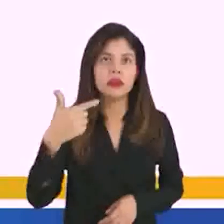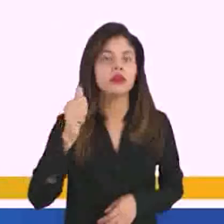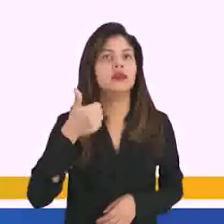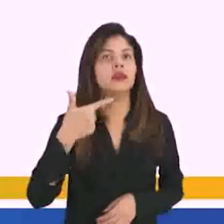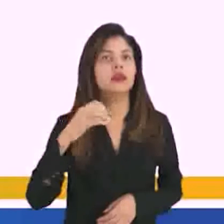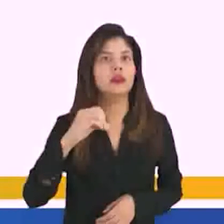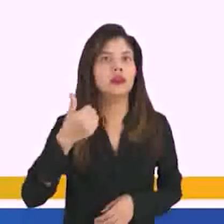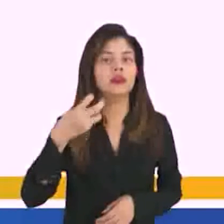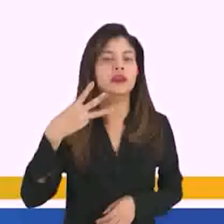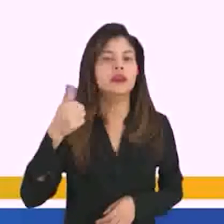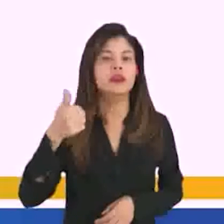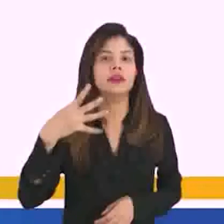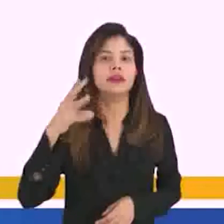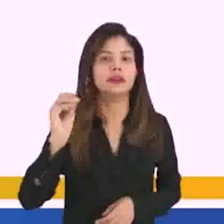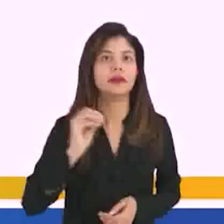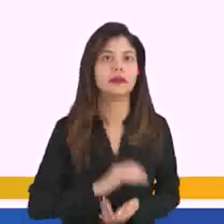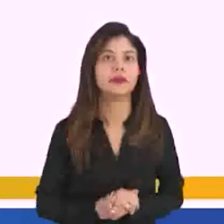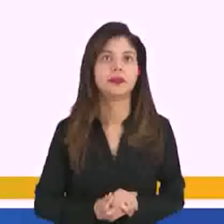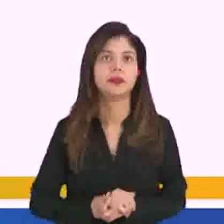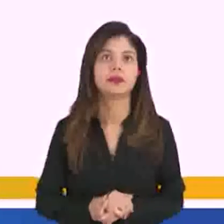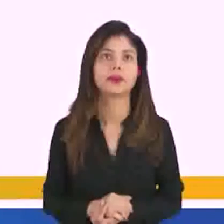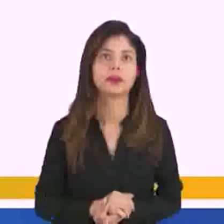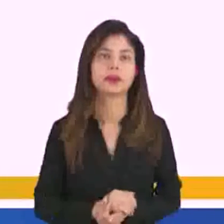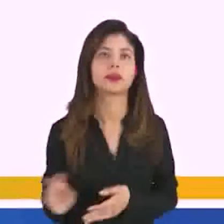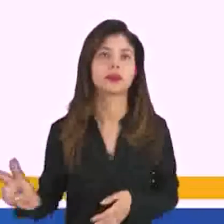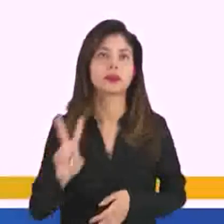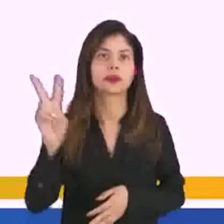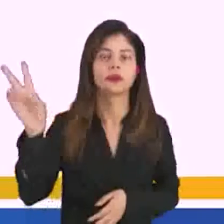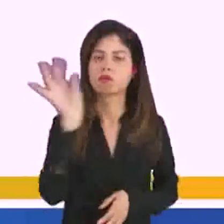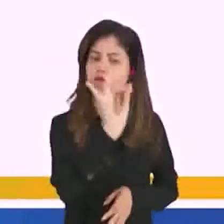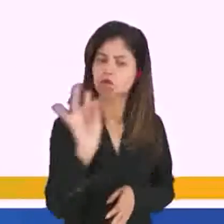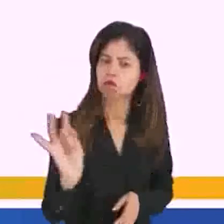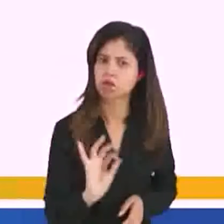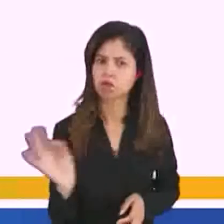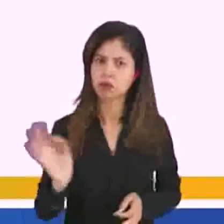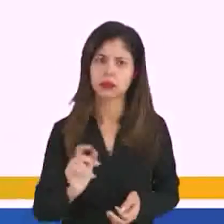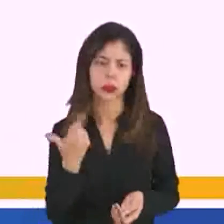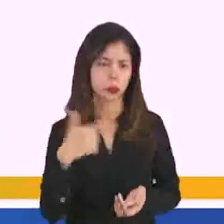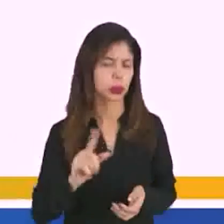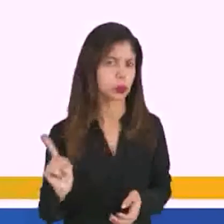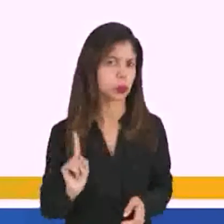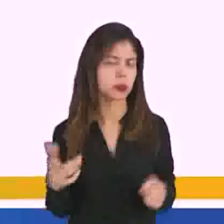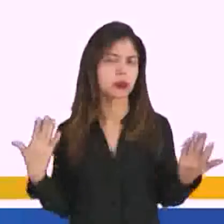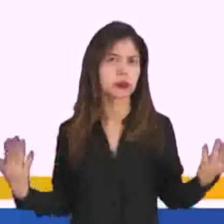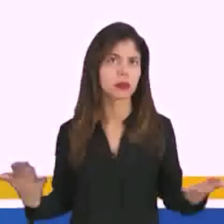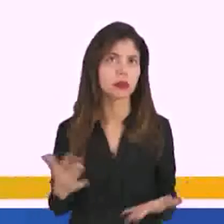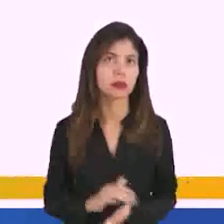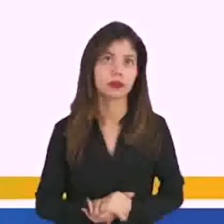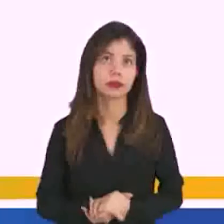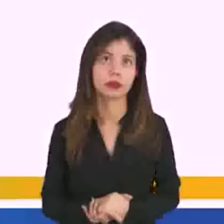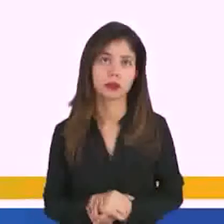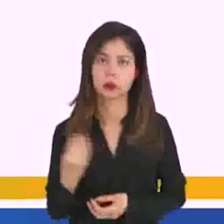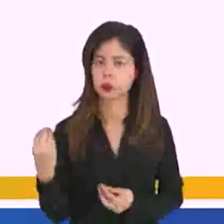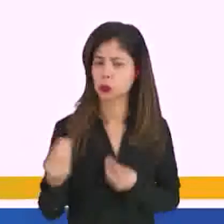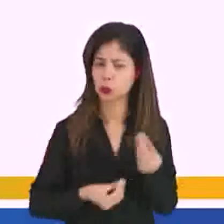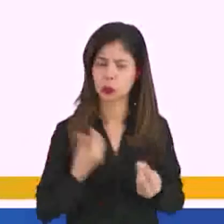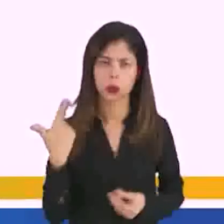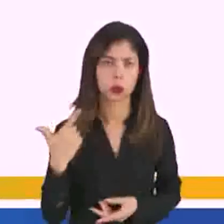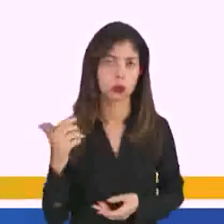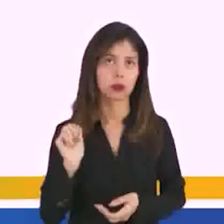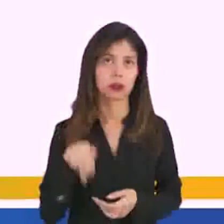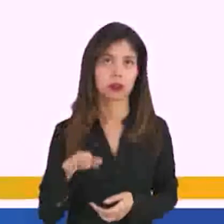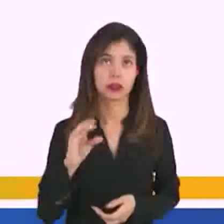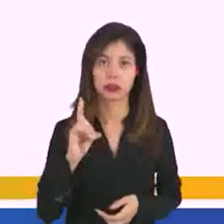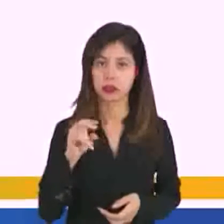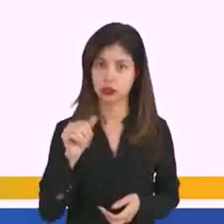8, 12, 29, 31 e 40. Note que nenhum valor se repete. como nenhum valor se repete,